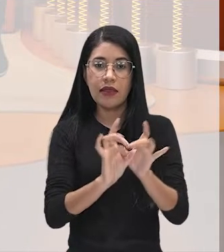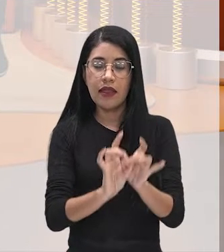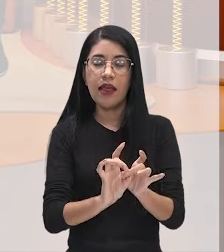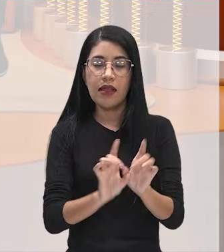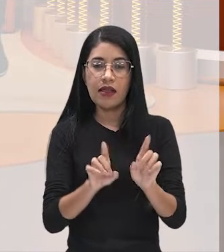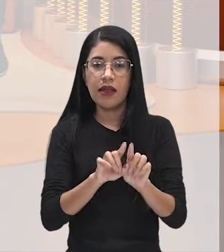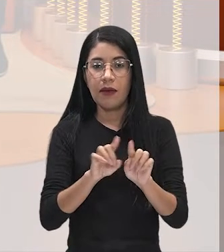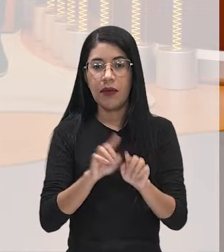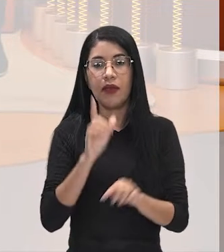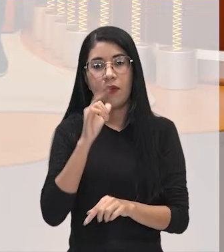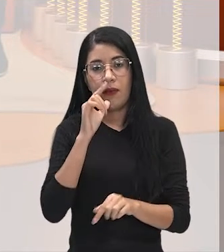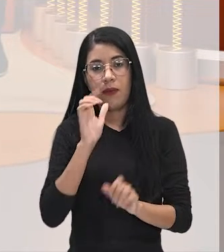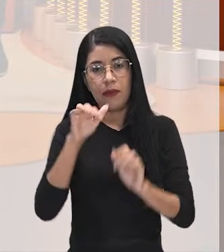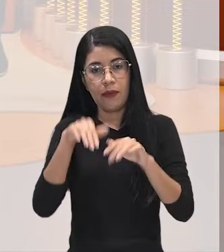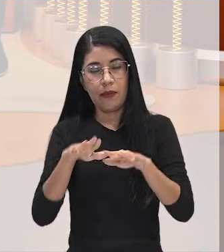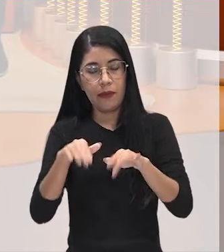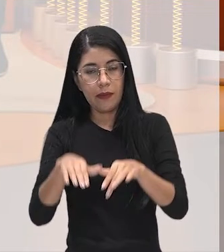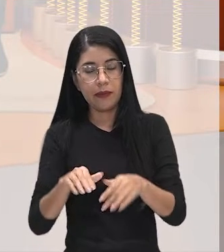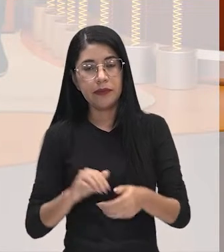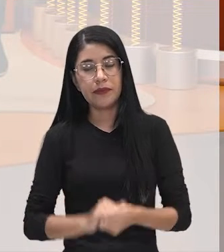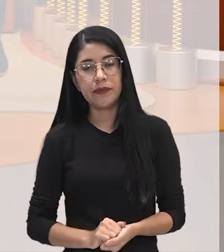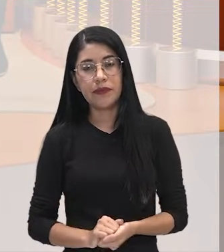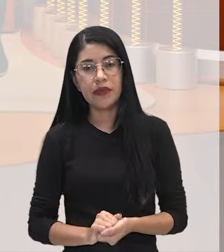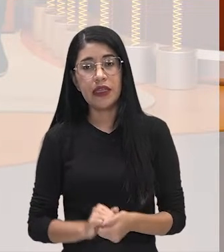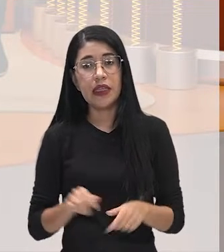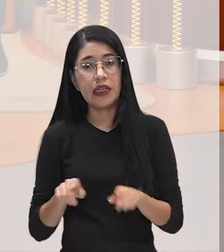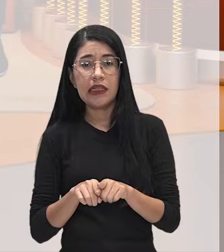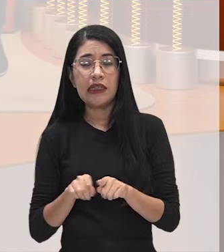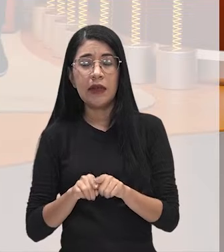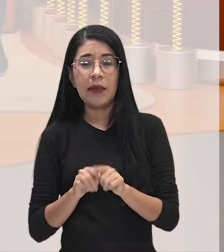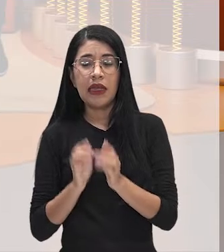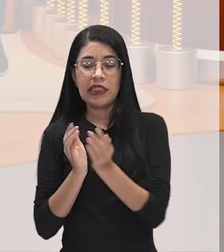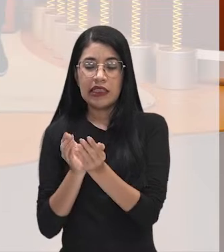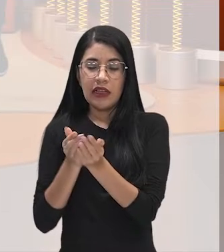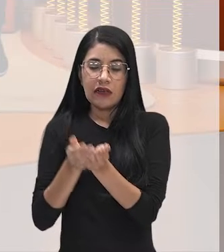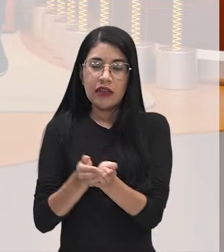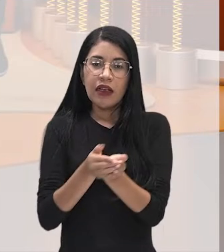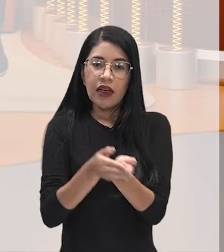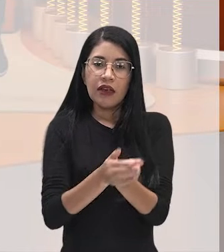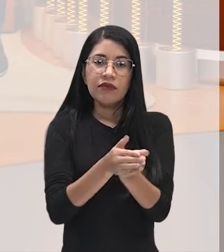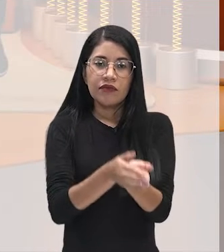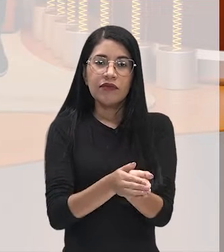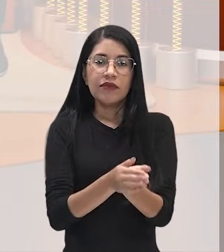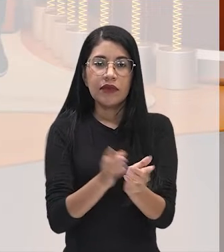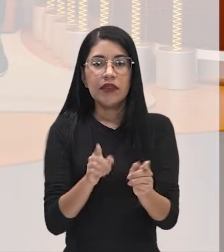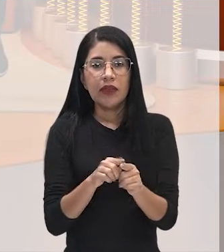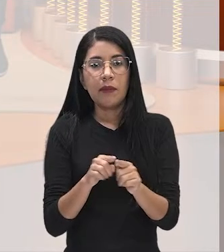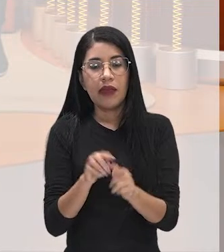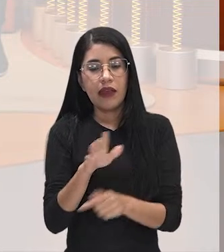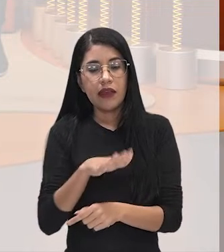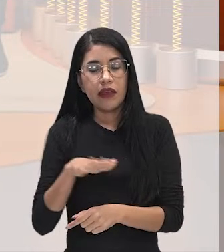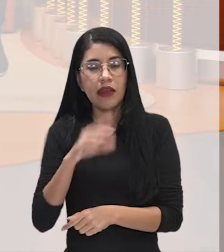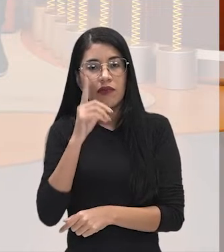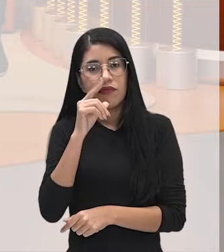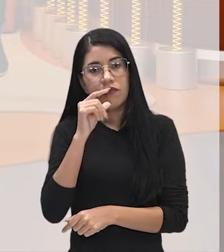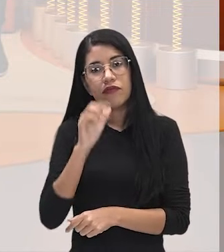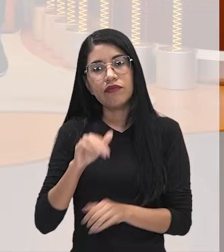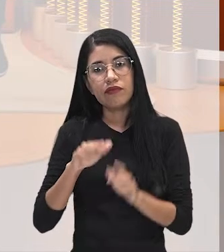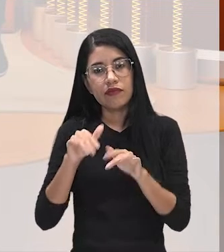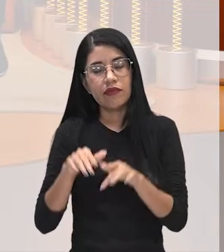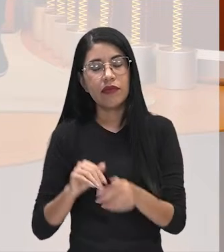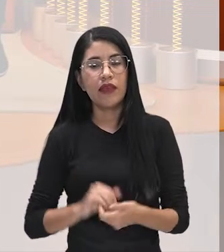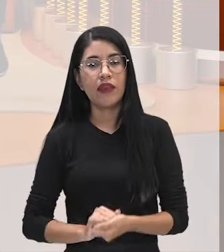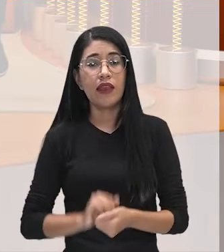mar Mediterrâneo e, inclusive, vão fazer toda a navegação, tá, deste mar. Nas montanhas